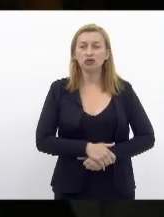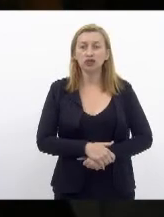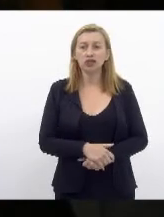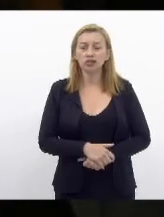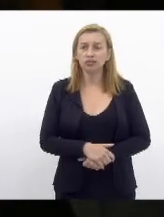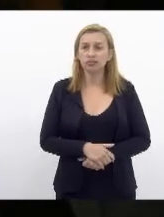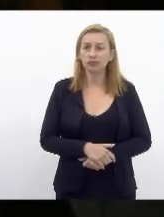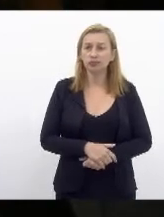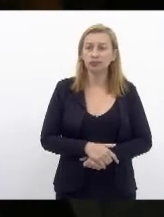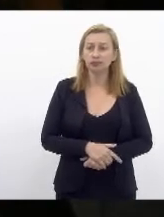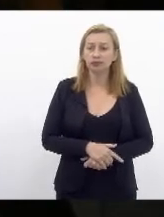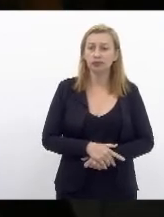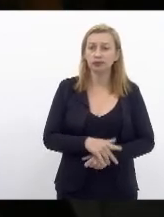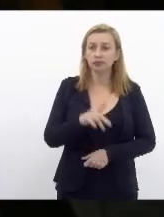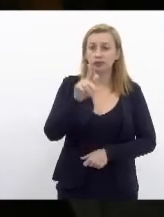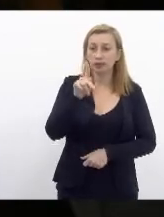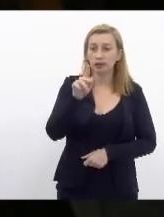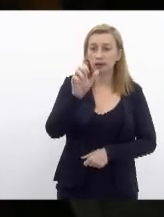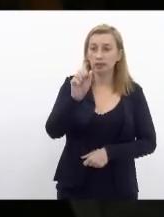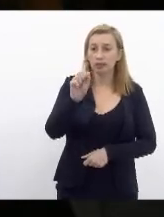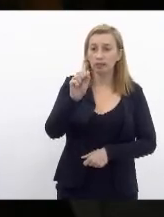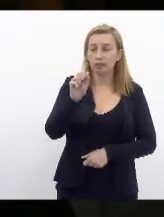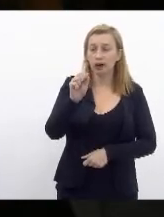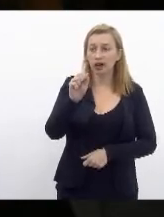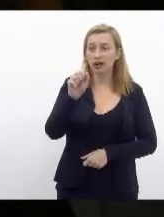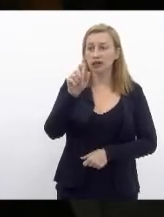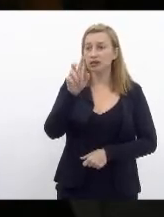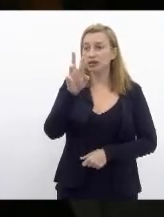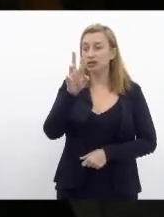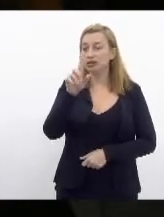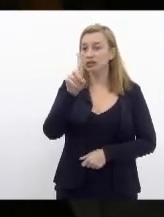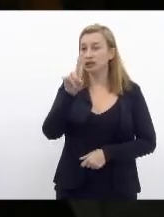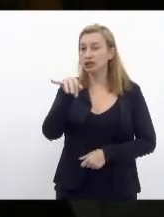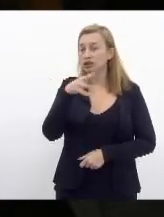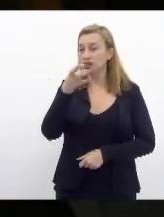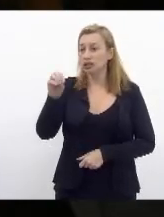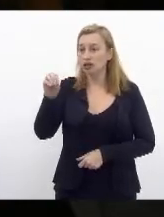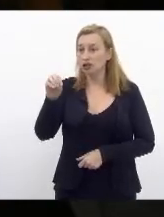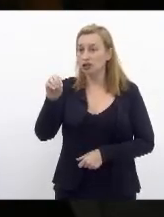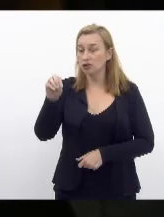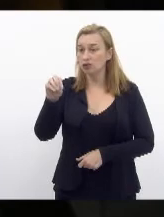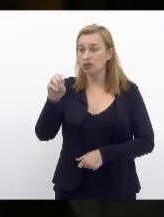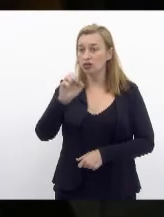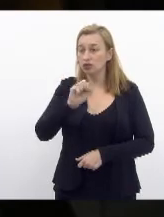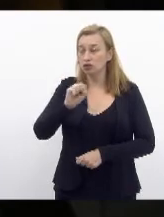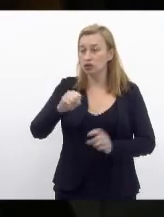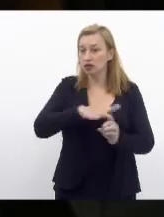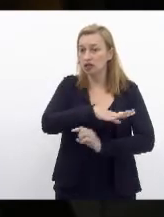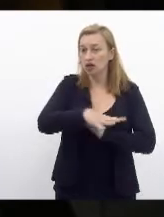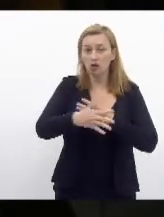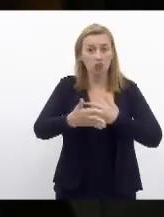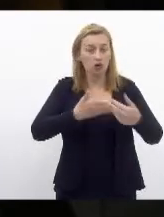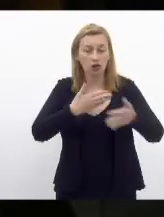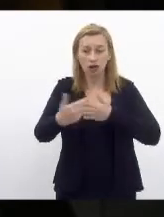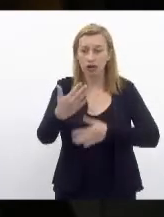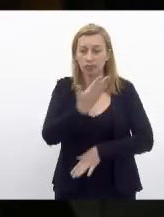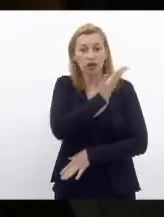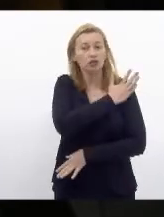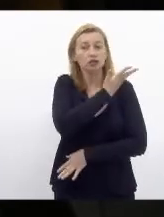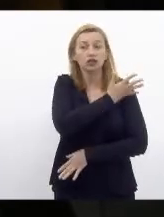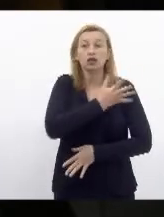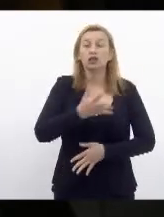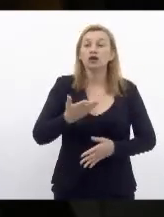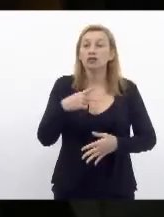de padrão social, qualquer tipo de preconceito. Porque costumo dizer que